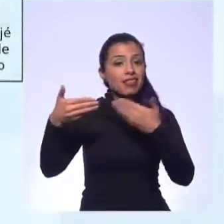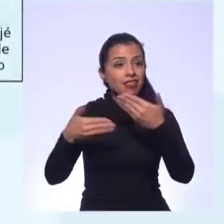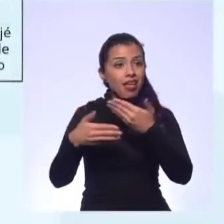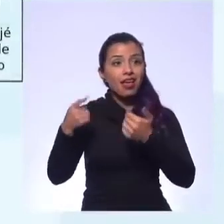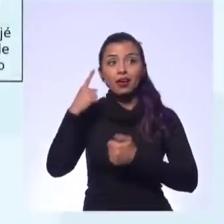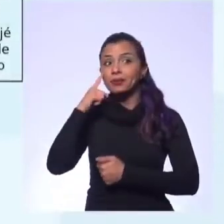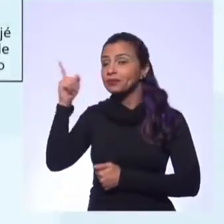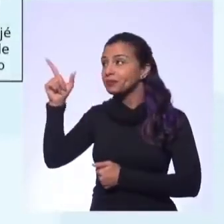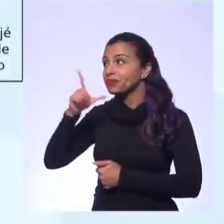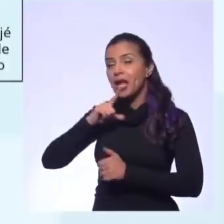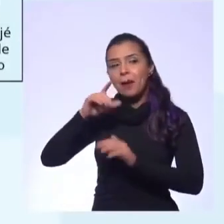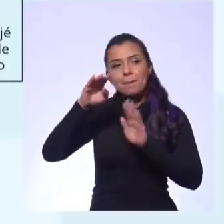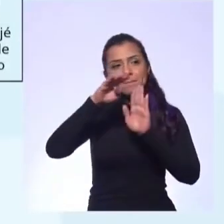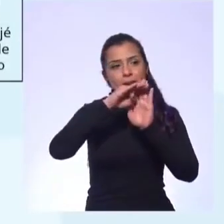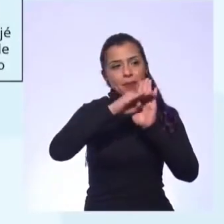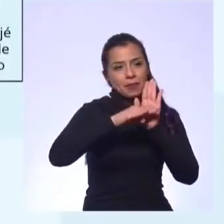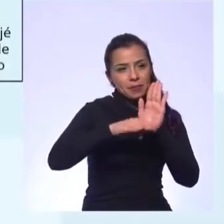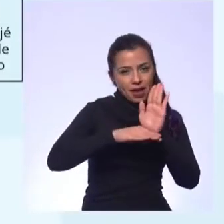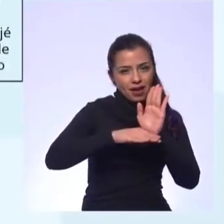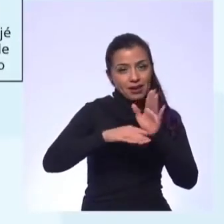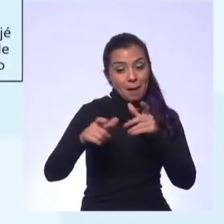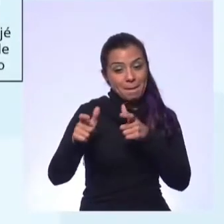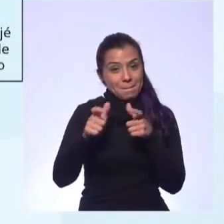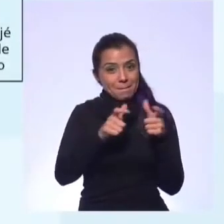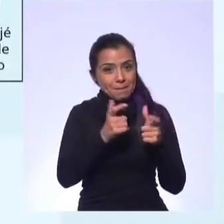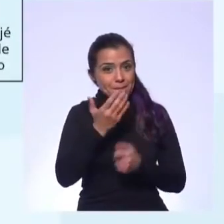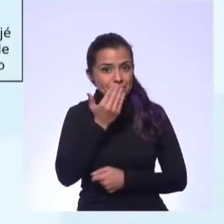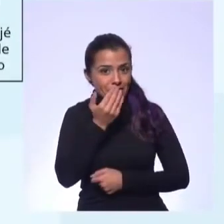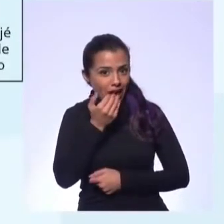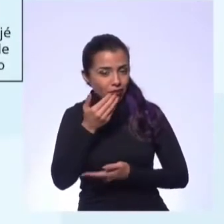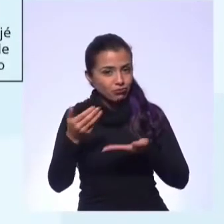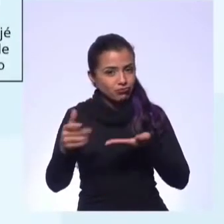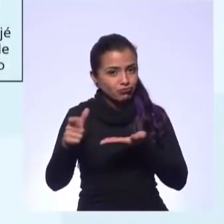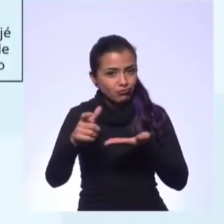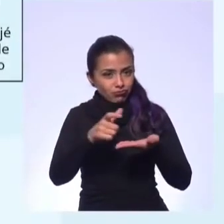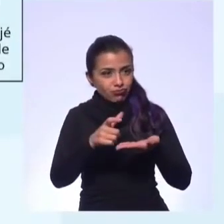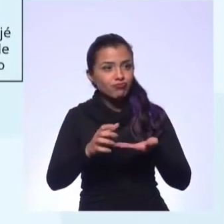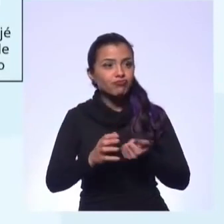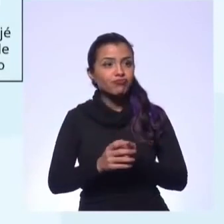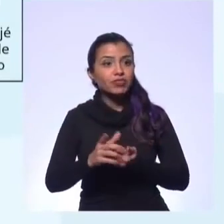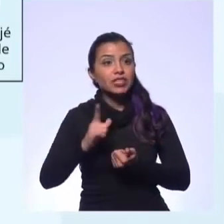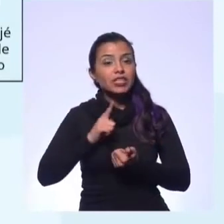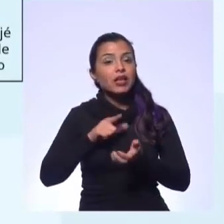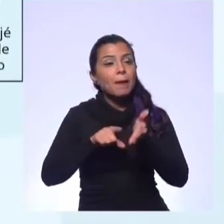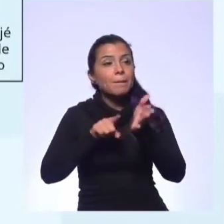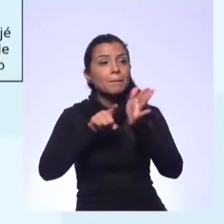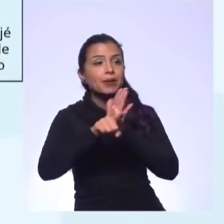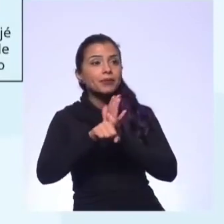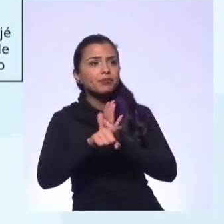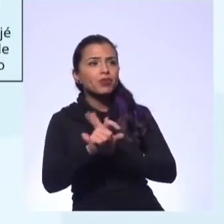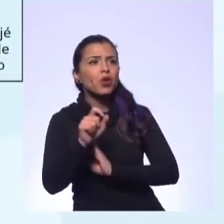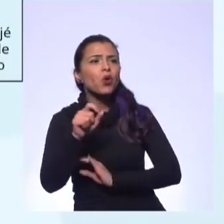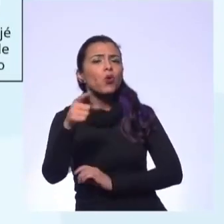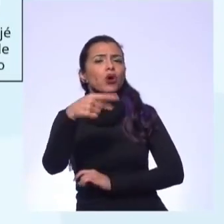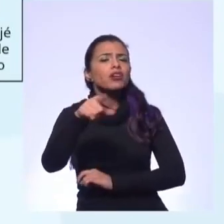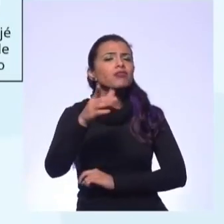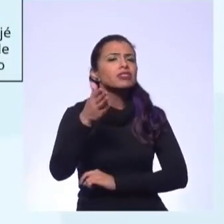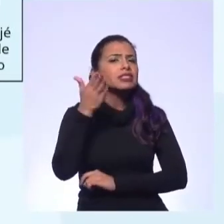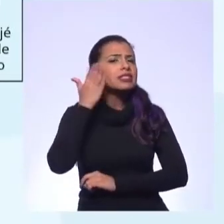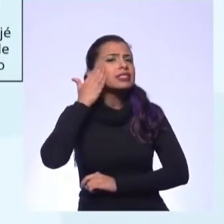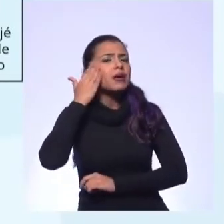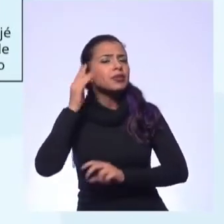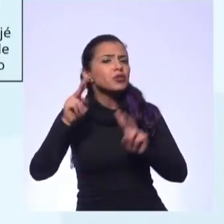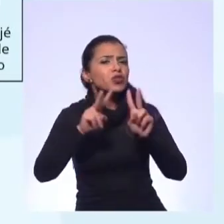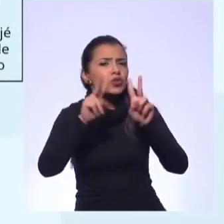aí os ingredientes, tem os pratos, né? E aí tem o enunciado. What do you know about cuisine? O que